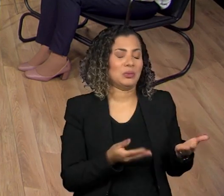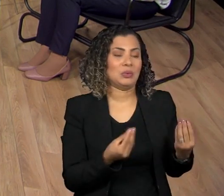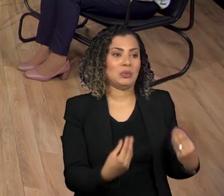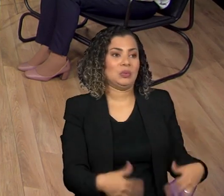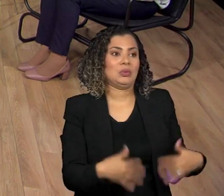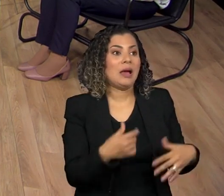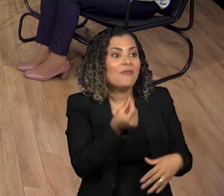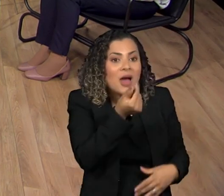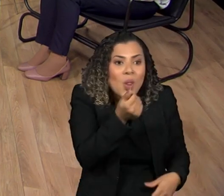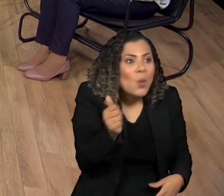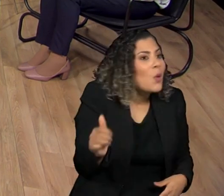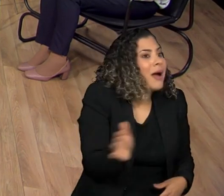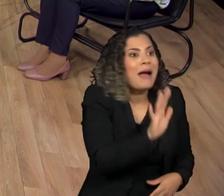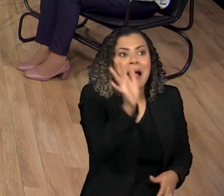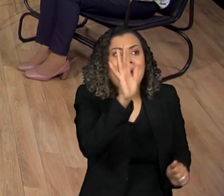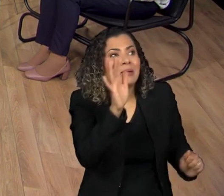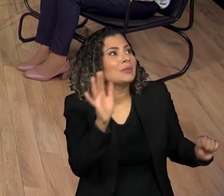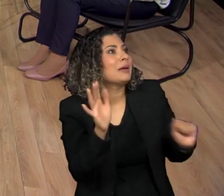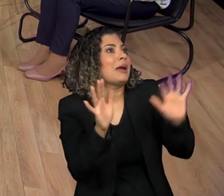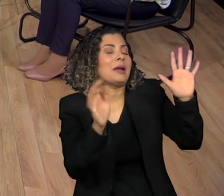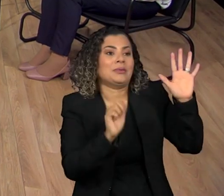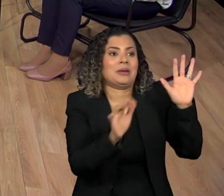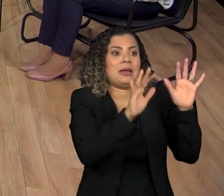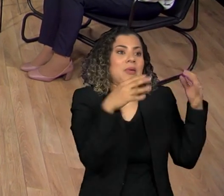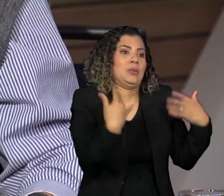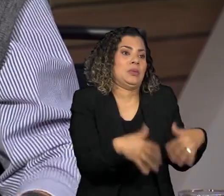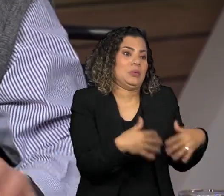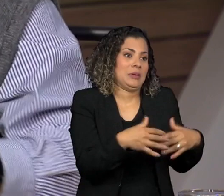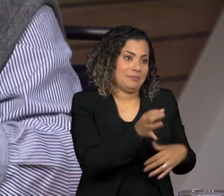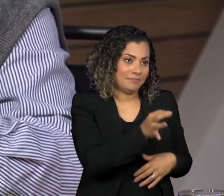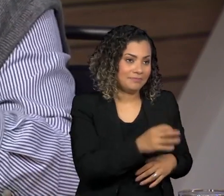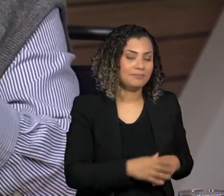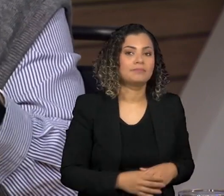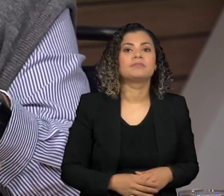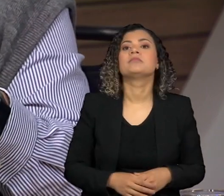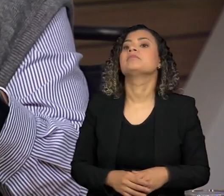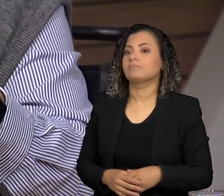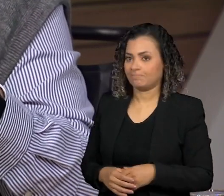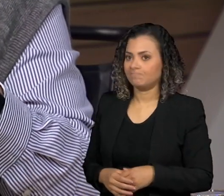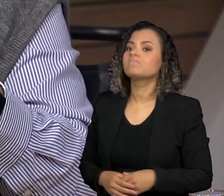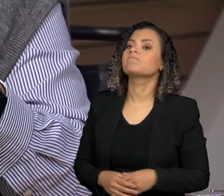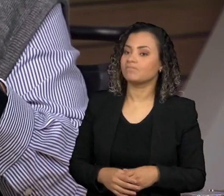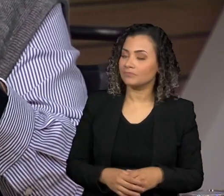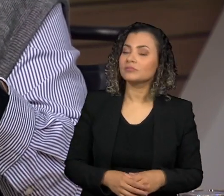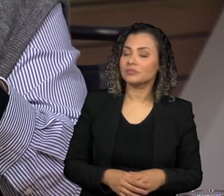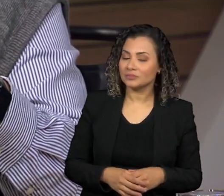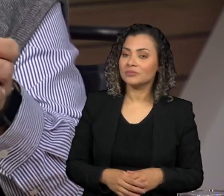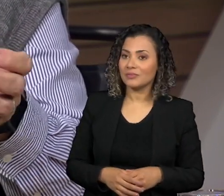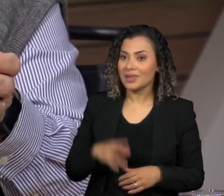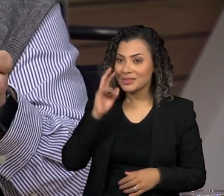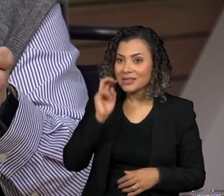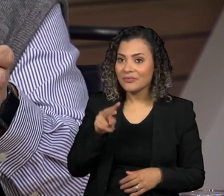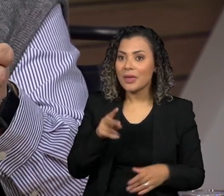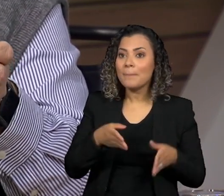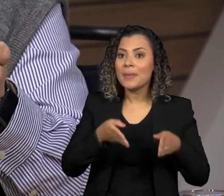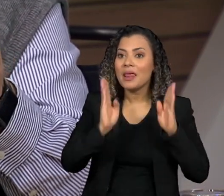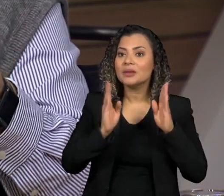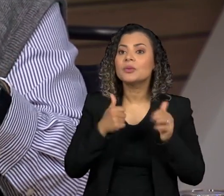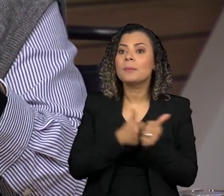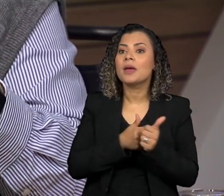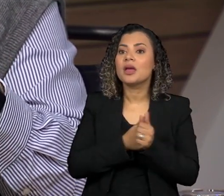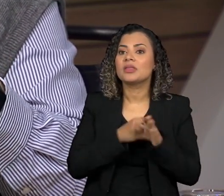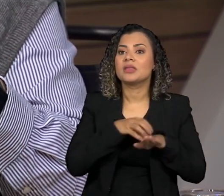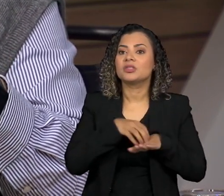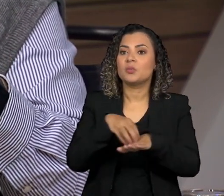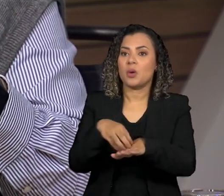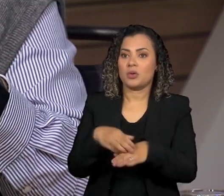preços nas alturas e confinando as pessoas, né, professor? Na verdade, eles colocam essas pequenas unidades próximas de transporte porque